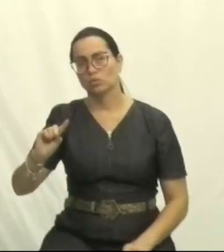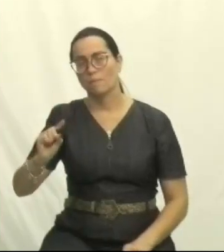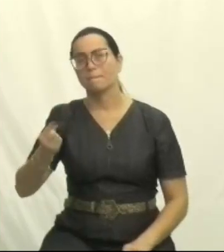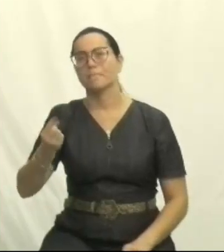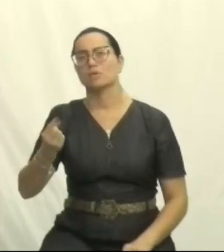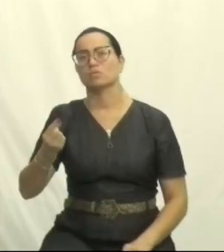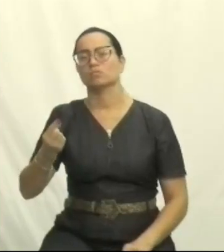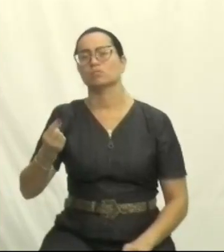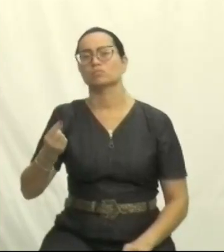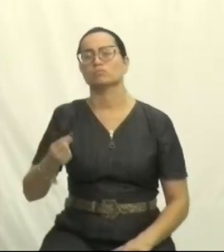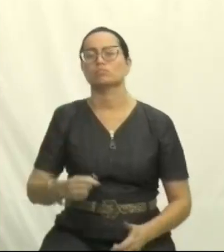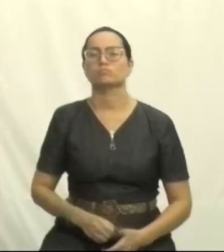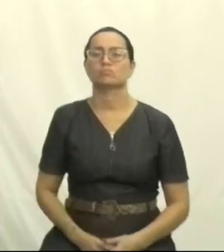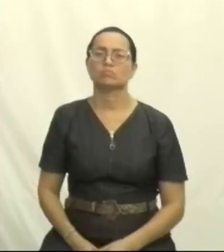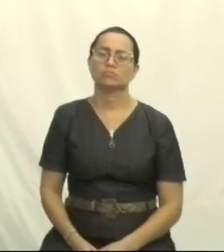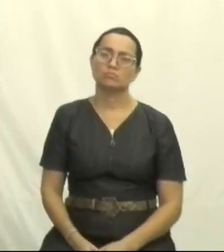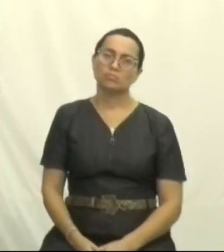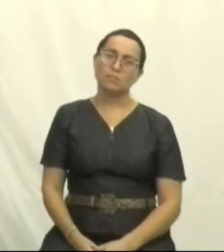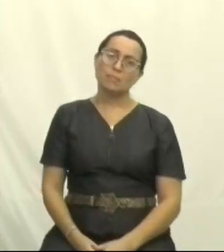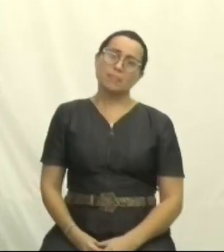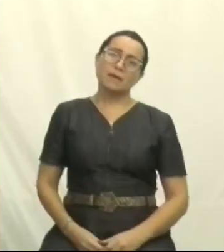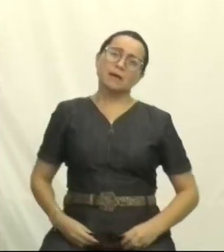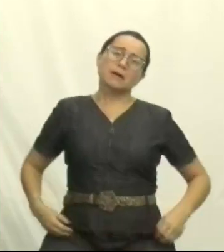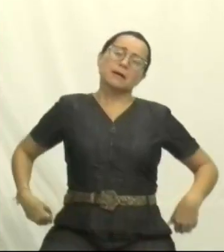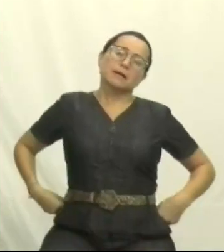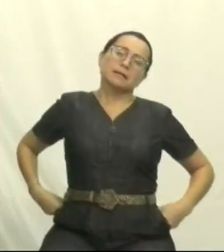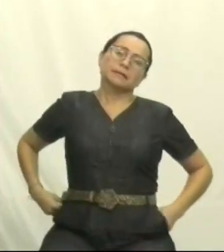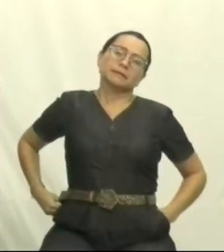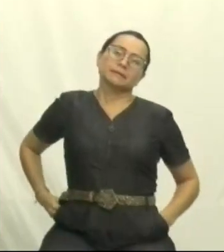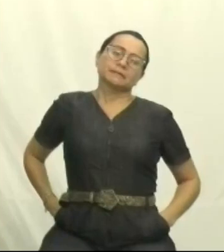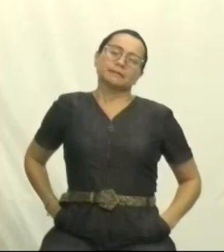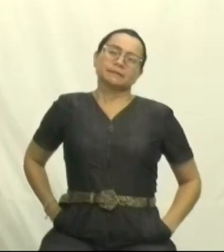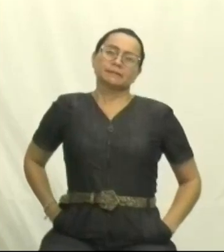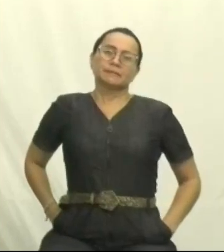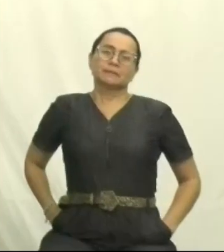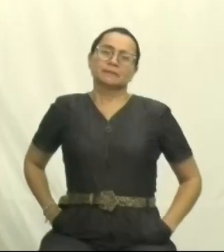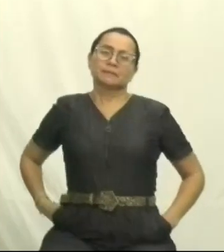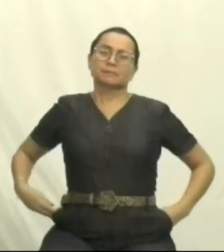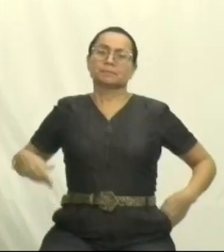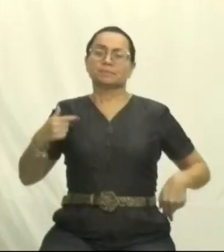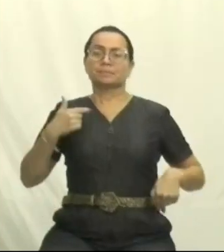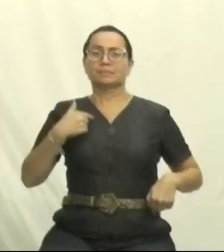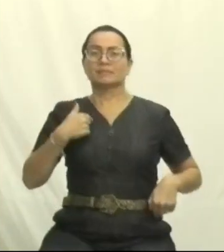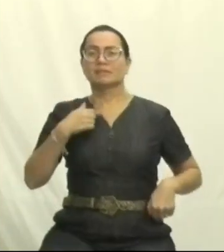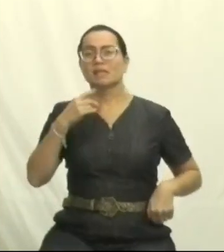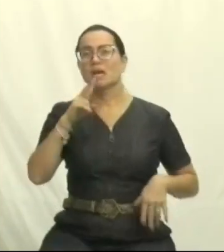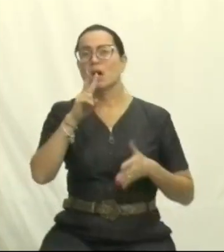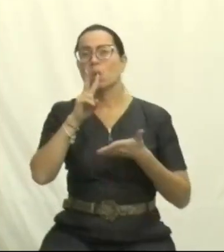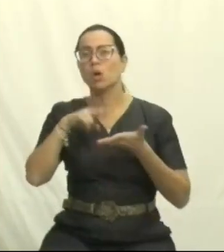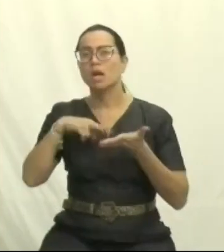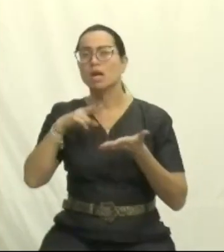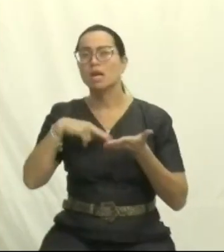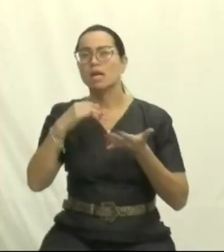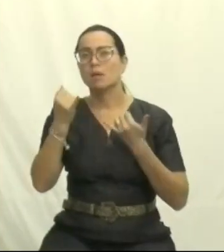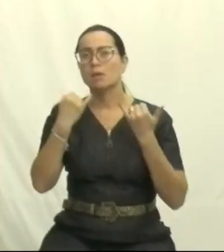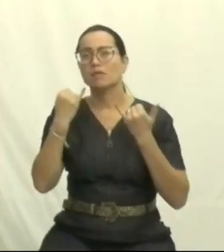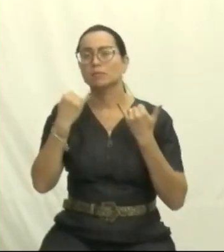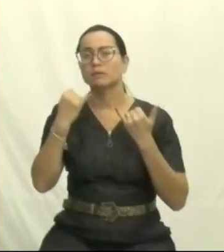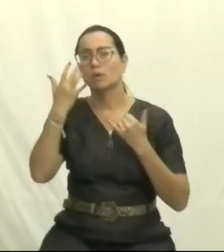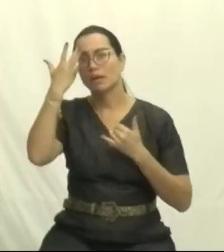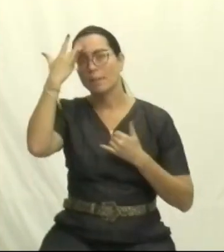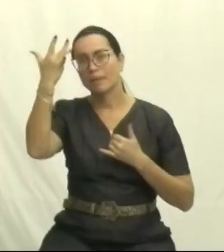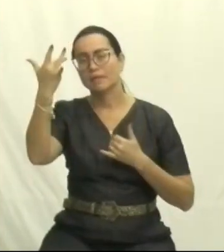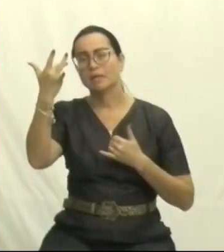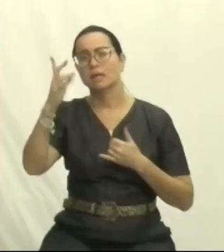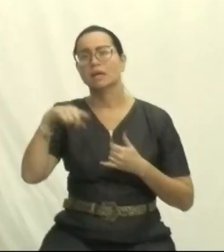revitalizar essa situação. E para o meu finalzinho aqui, eu infelizmente li uma notícia bombástica que a partir de amanhã, nós